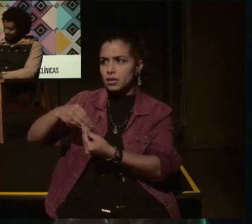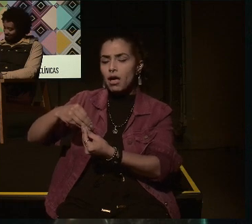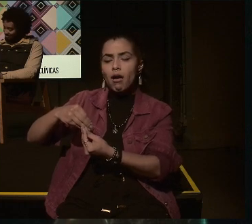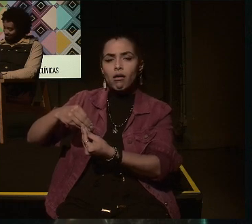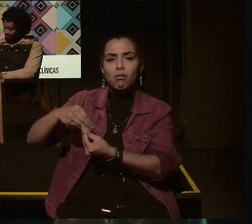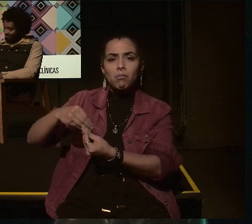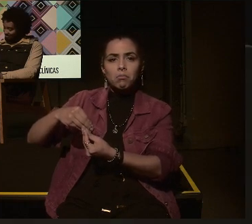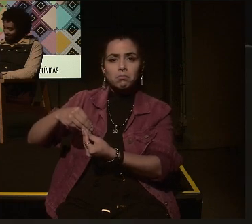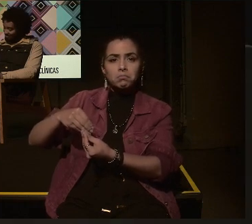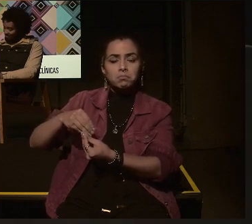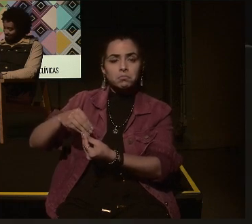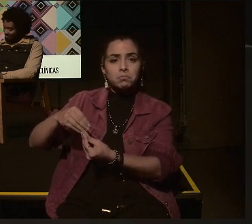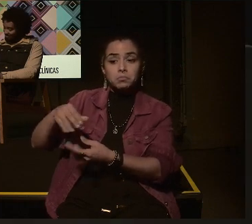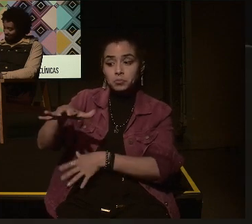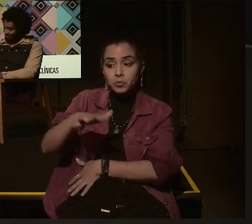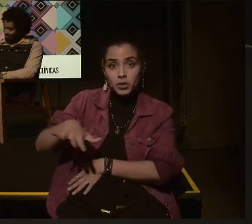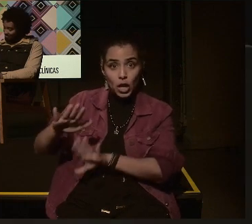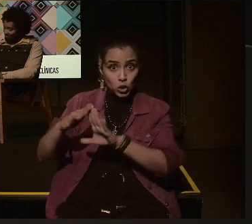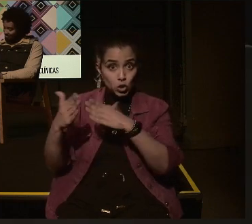Se elas estão